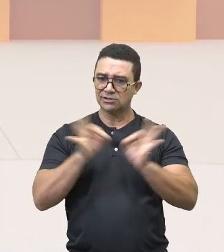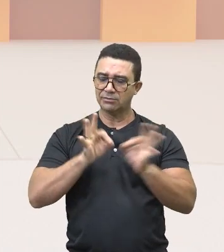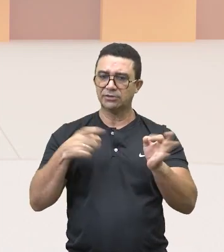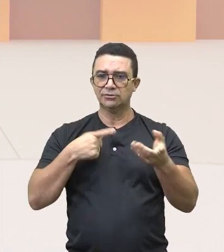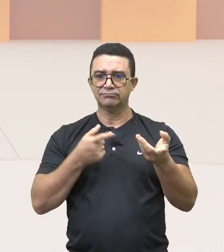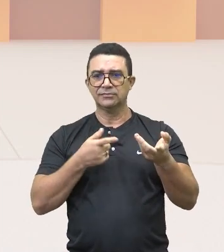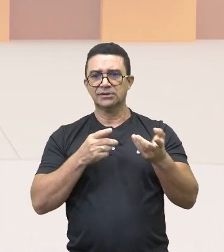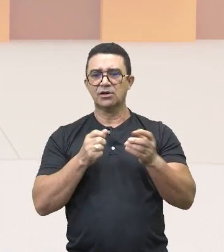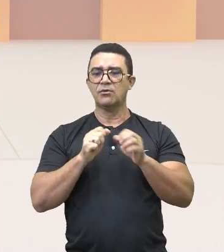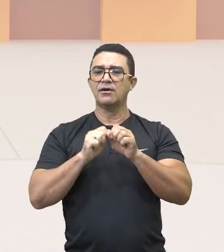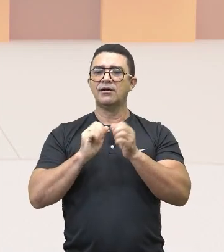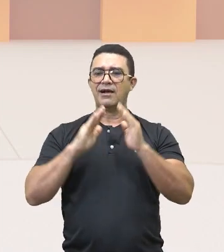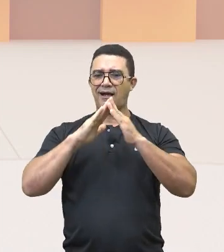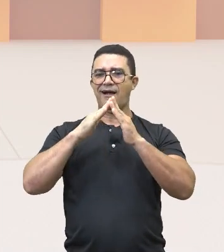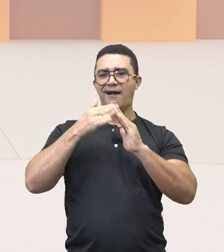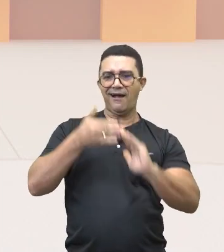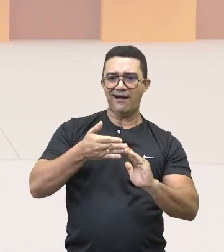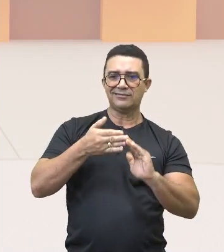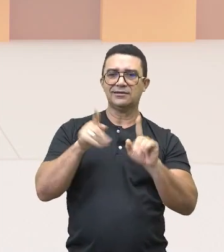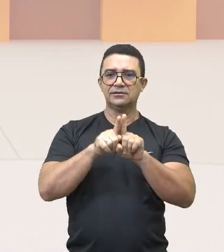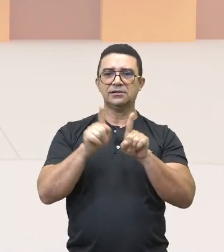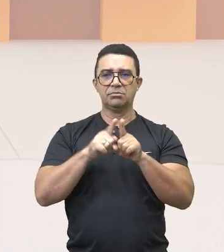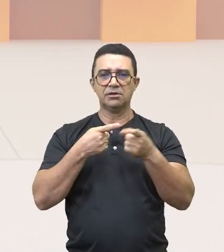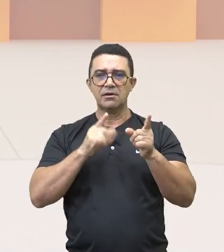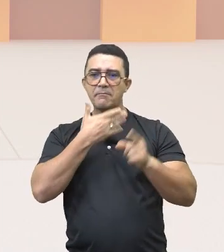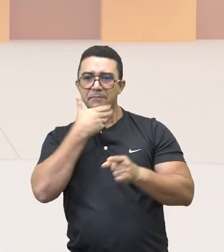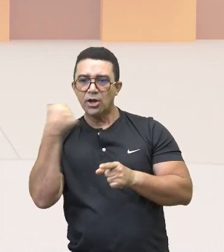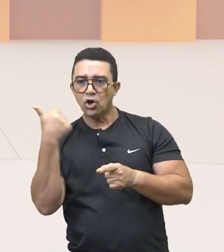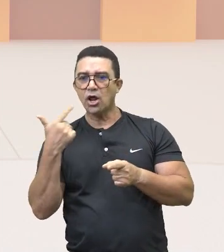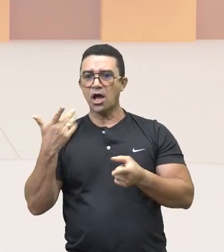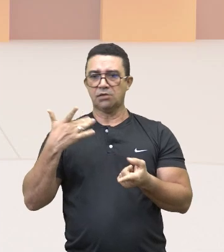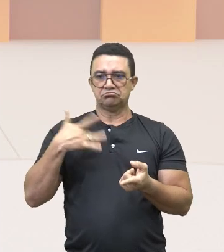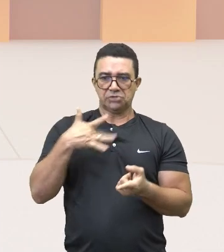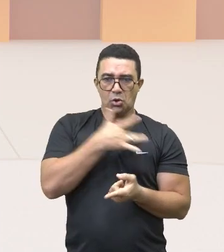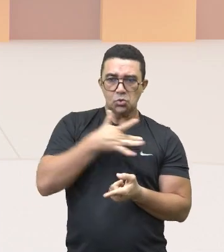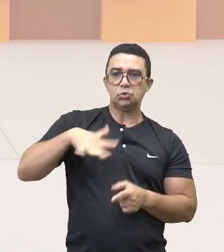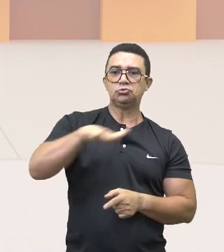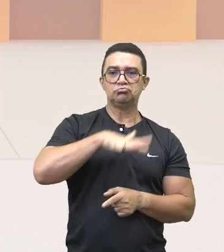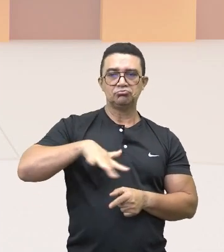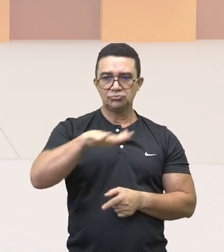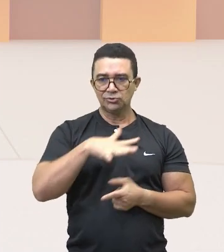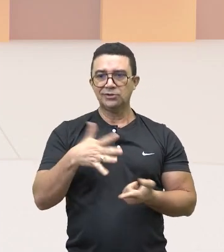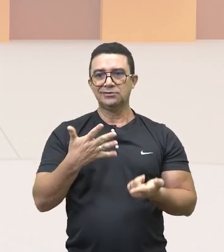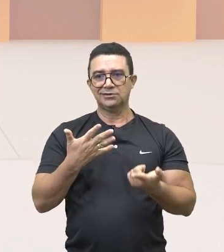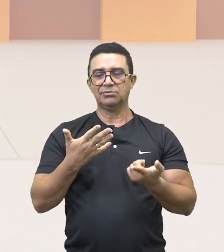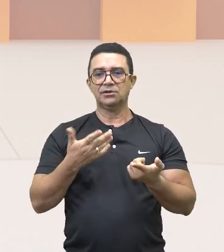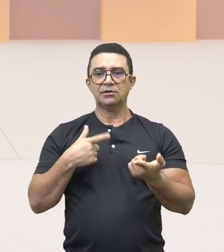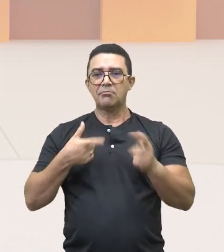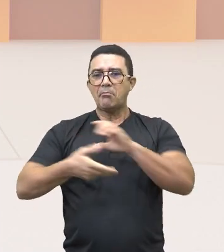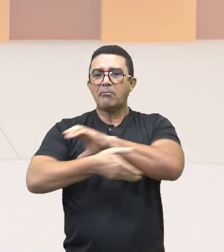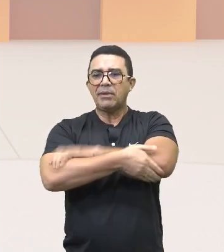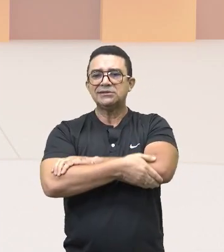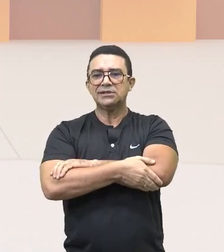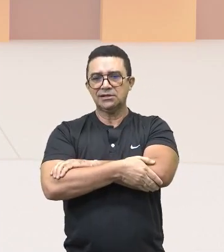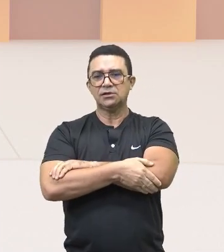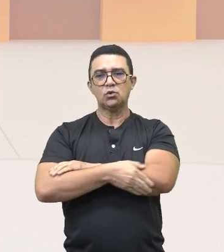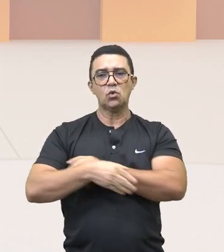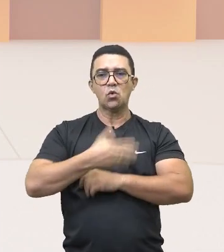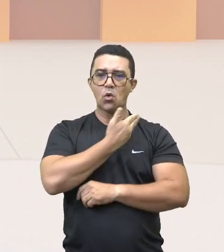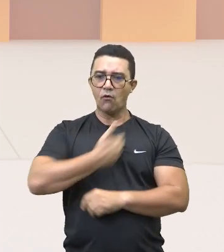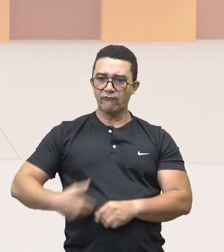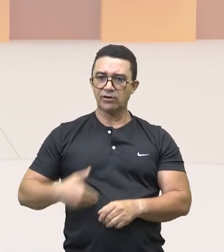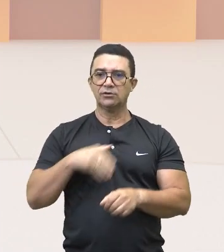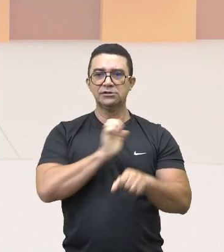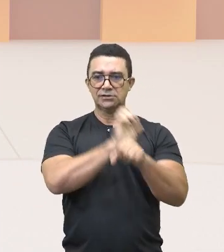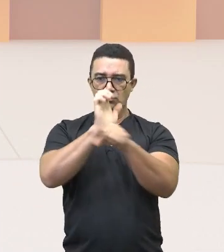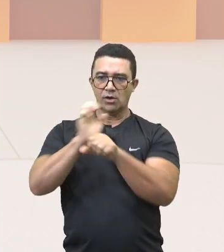favela, melhorar a questão das unidades básicas de saúde, espaços de lazer, tudo isso em parceria com os governos estaduais